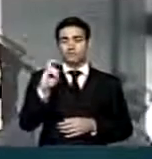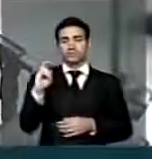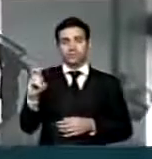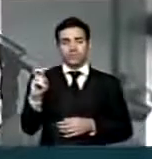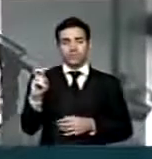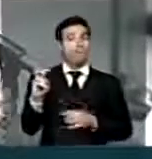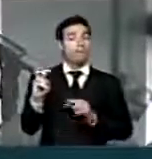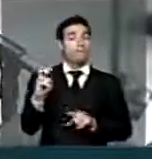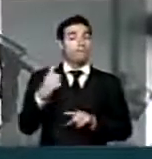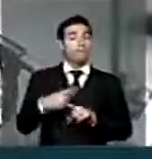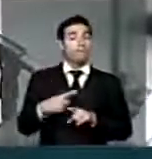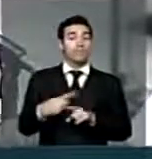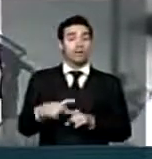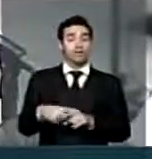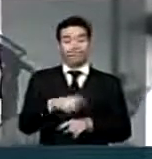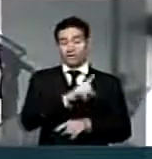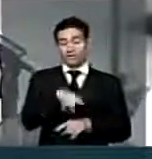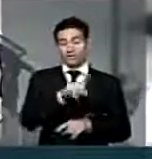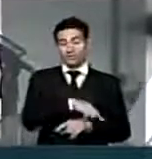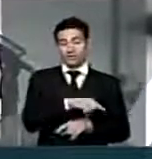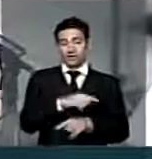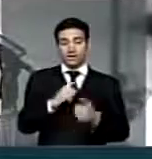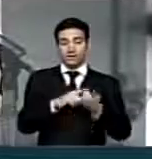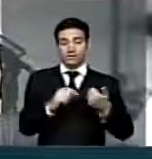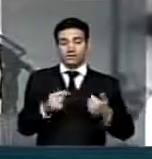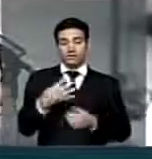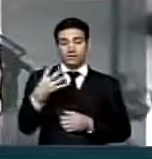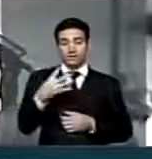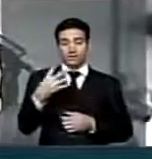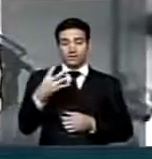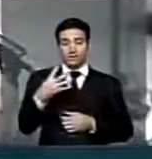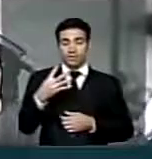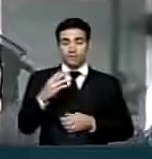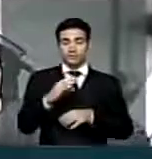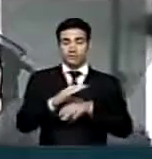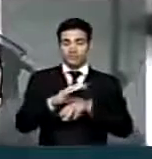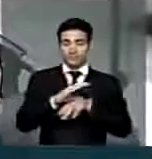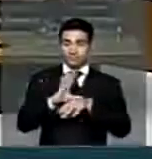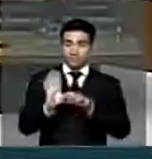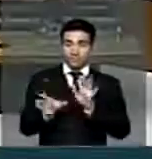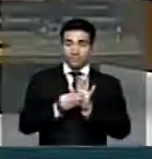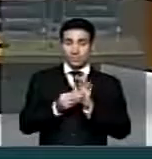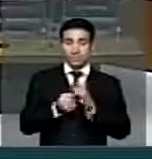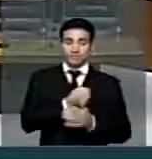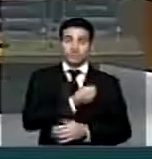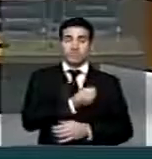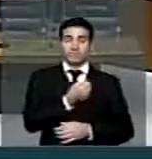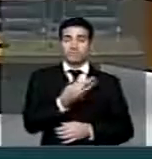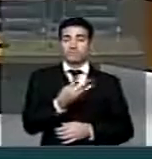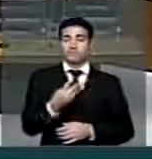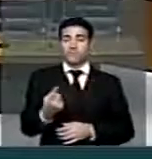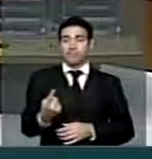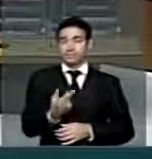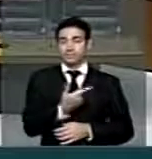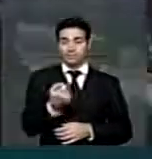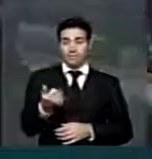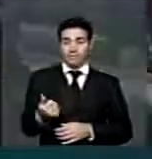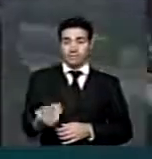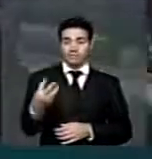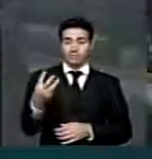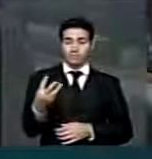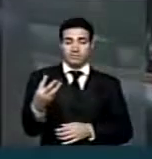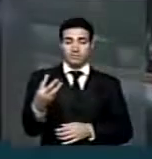que revoga o artigo 4º da emenda constitucional número 41 de 2003, senhor